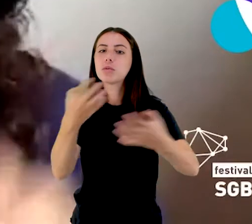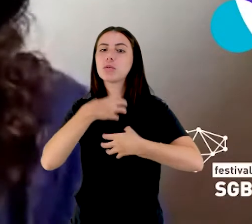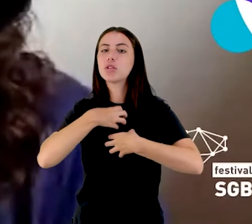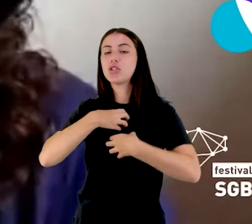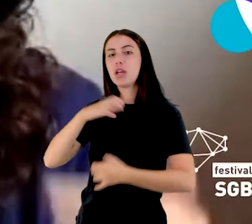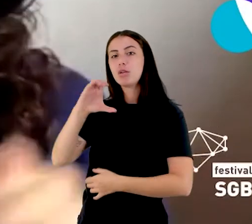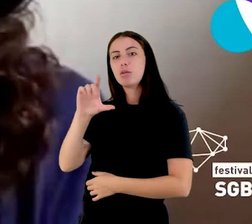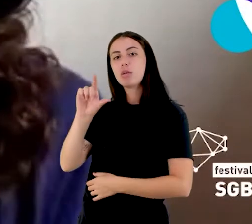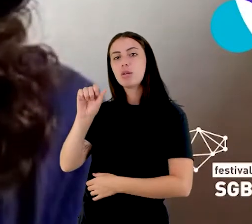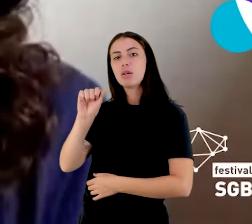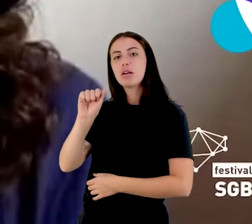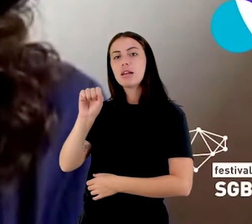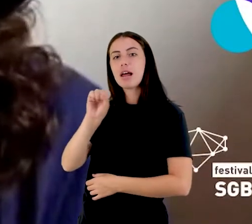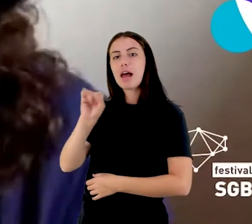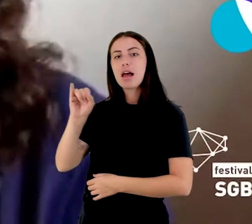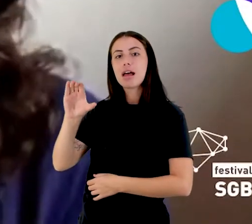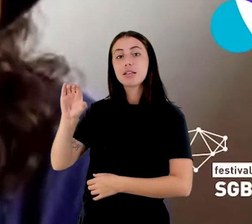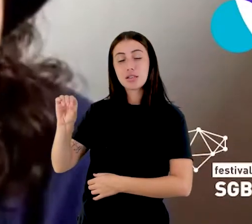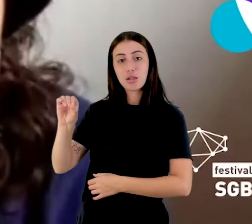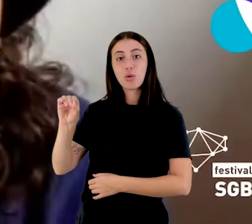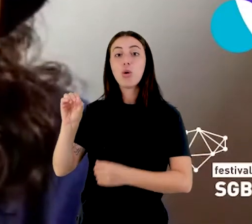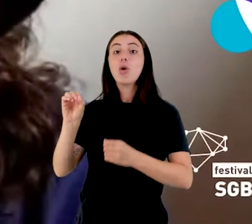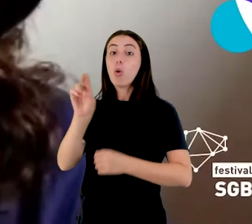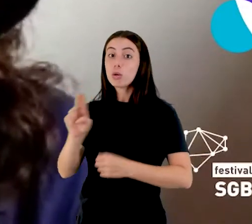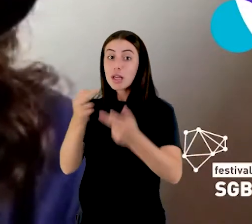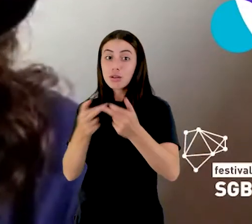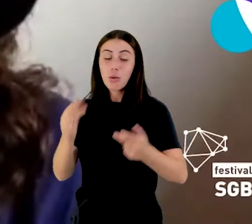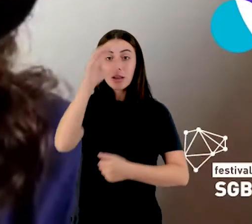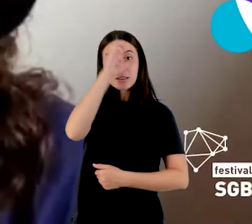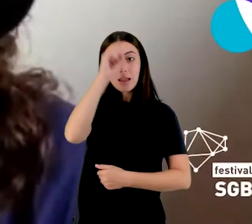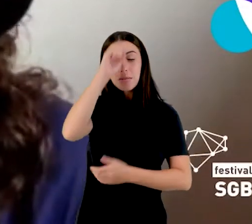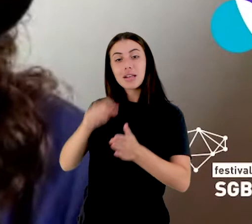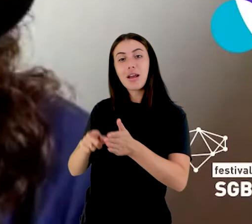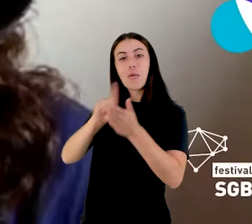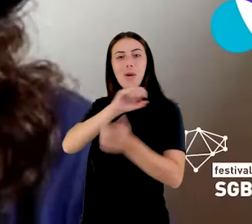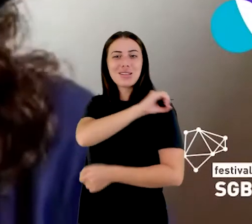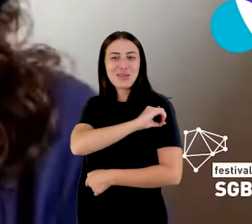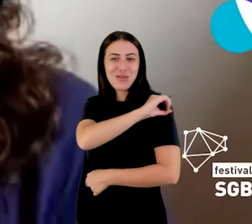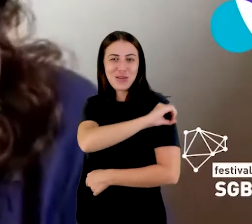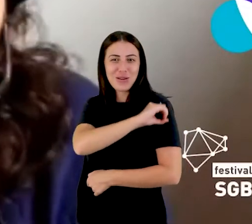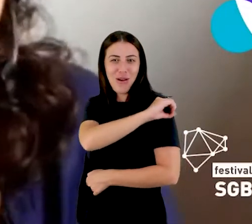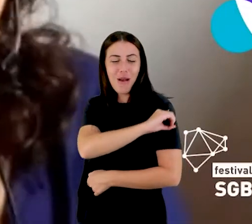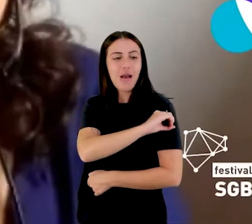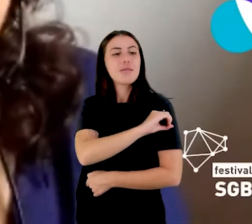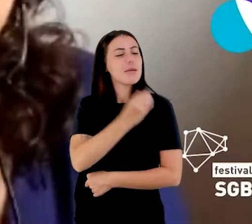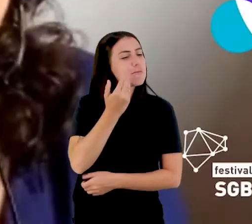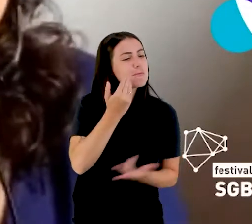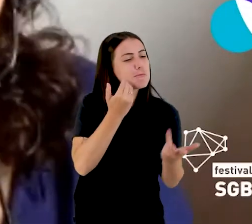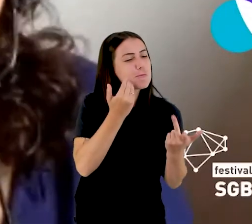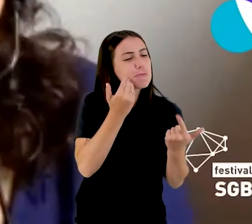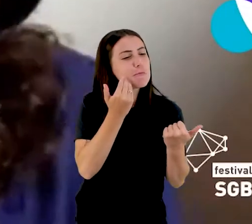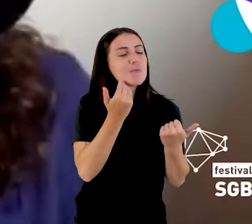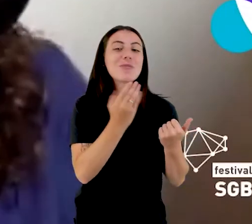sim pensar numa distribuição integrada a essa distribuição clássica, mas que fosse uma distribuição de